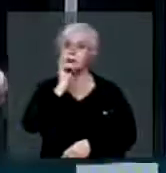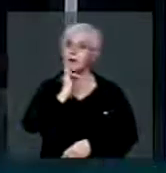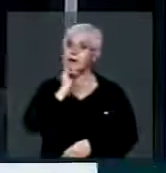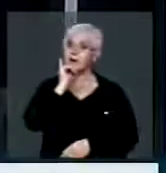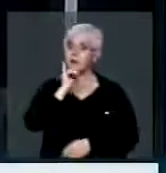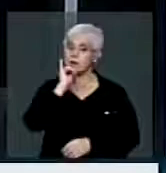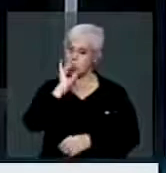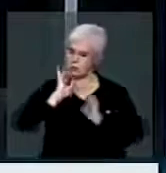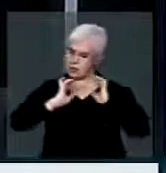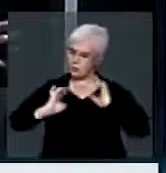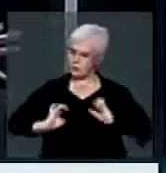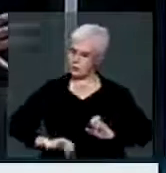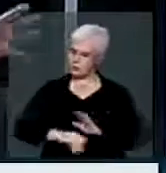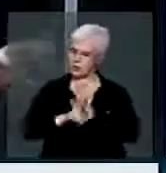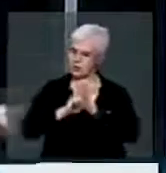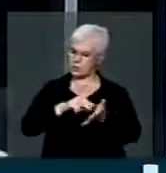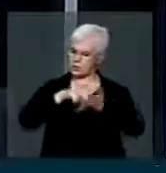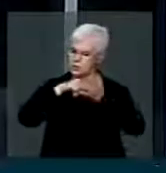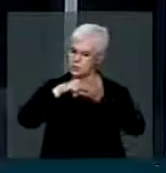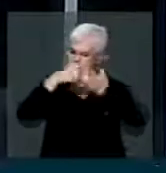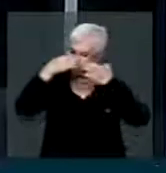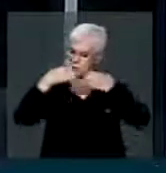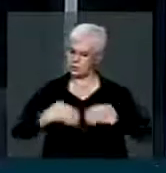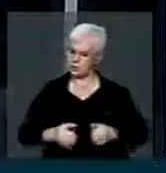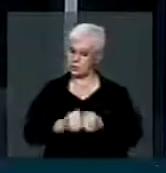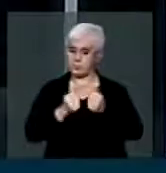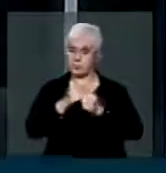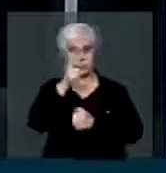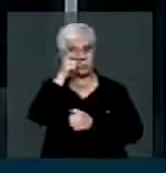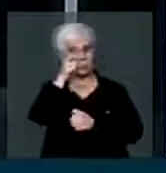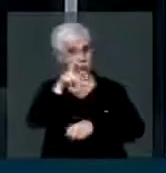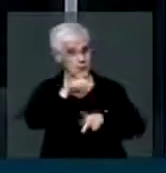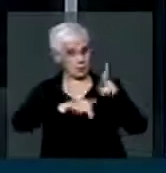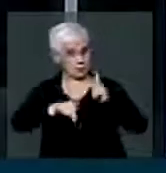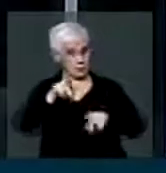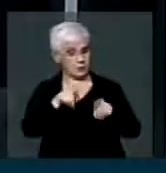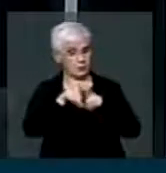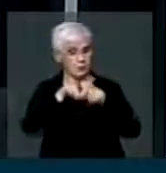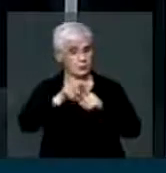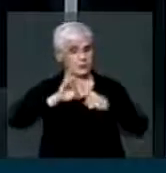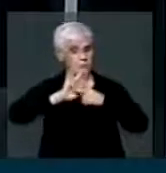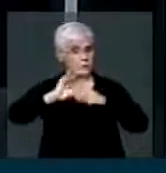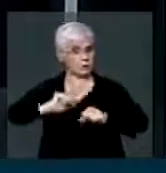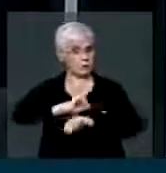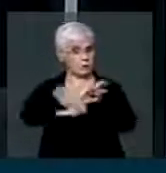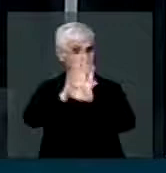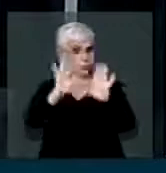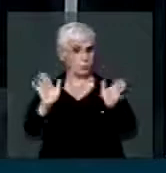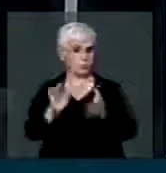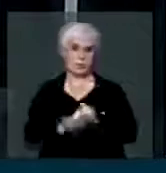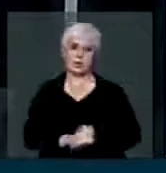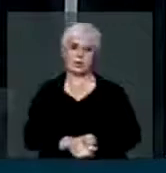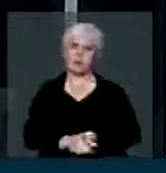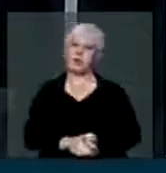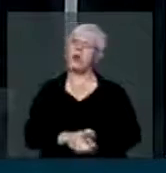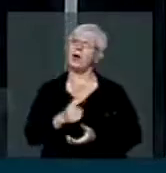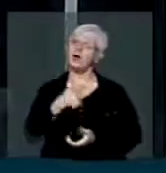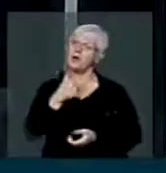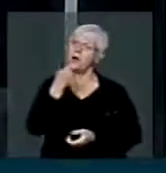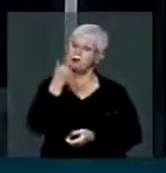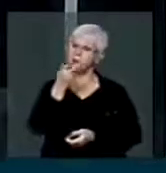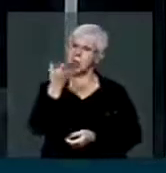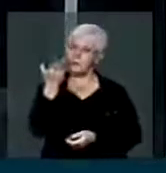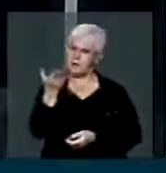de postura pautada no interesse público e na transparência. Eu quero dizer, senhor presidente,